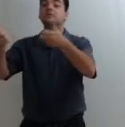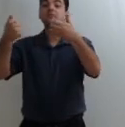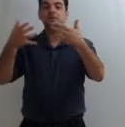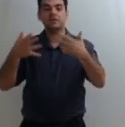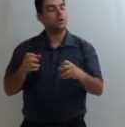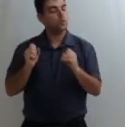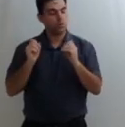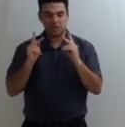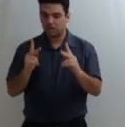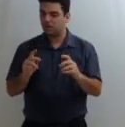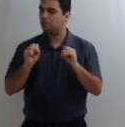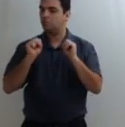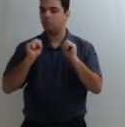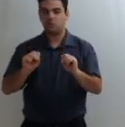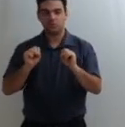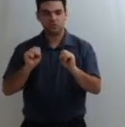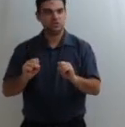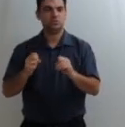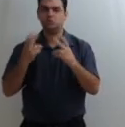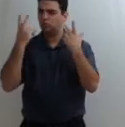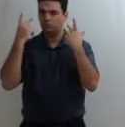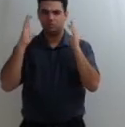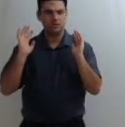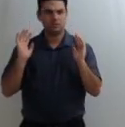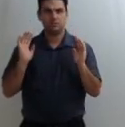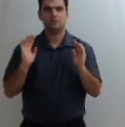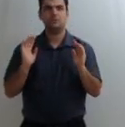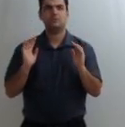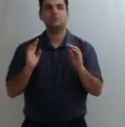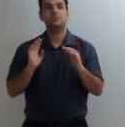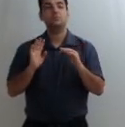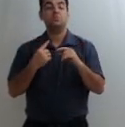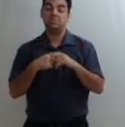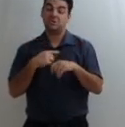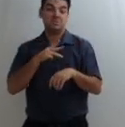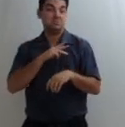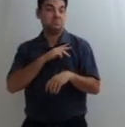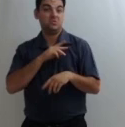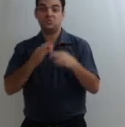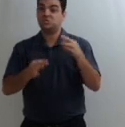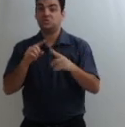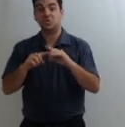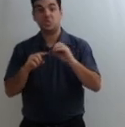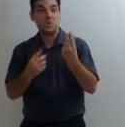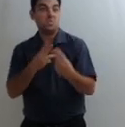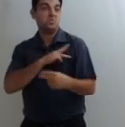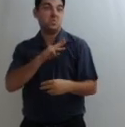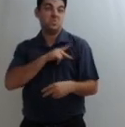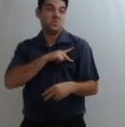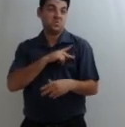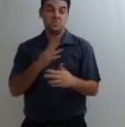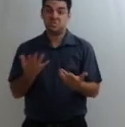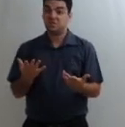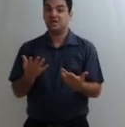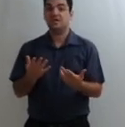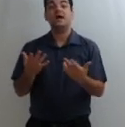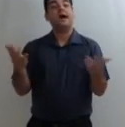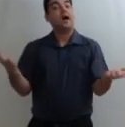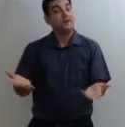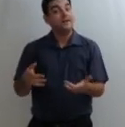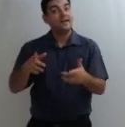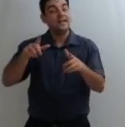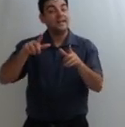na iniciativa judicial, atendendo a requerimento do Ministério Público, de alguma providência de natureza instrutória. A ilegalidade existe